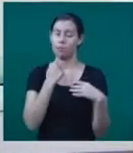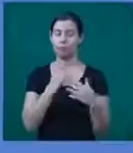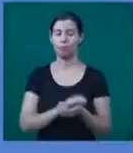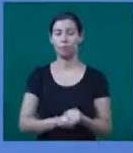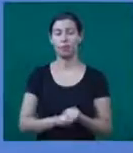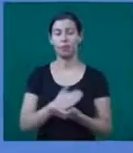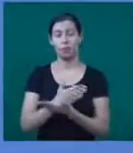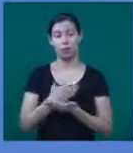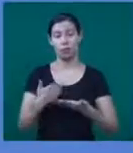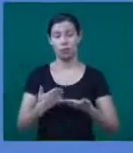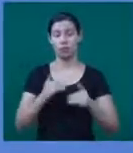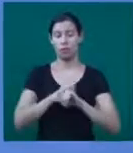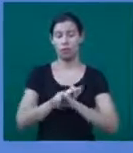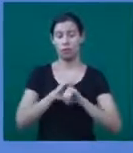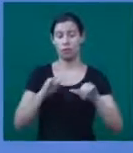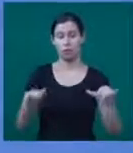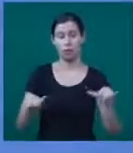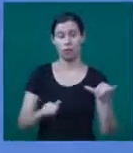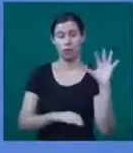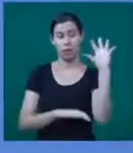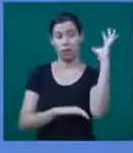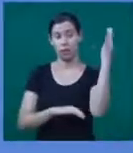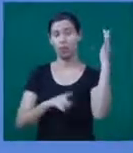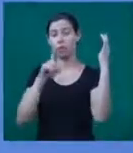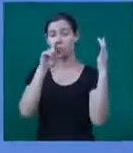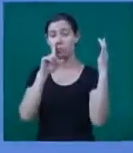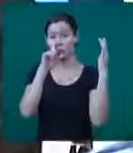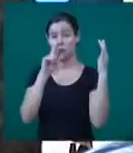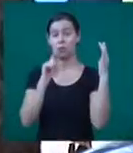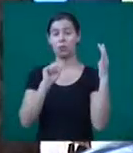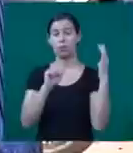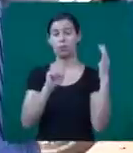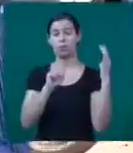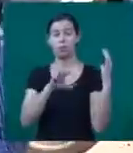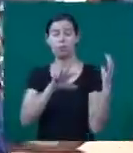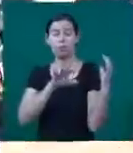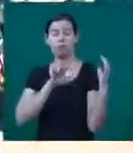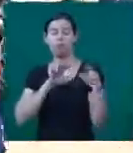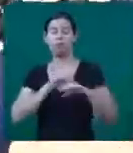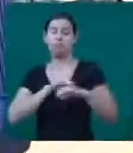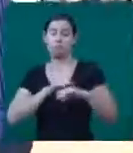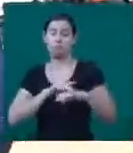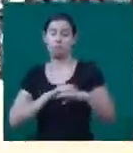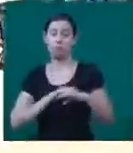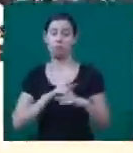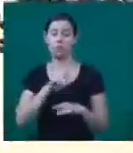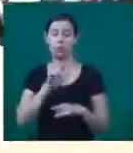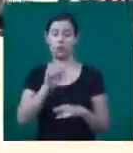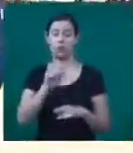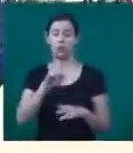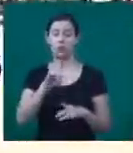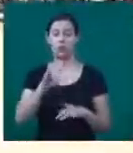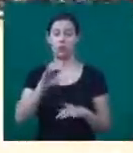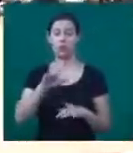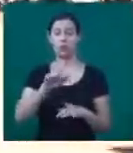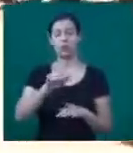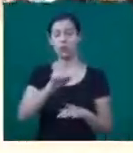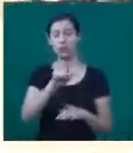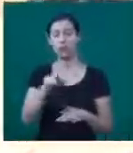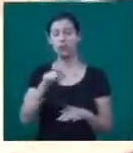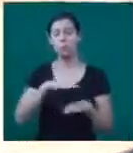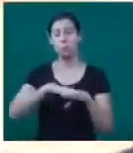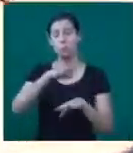você. Antenas de telefonia oferecem riscos à nossa saúde. A radiação é 100 vezes maior que a emitida pelo